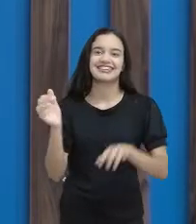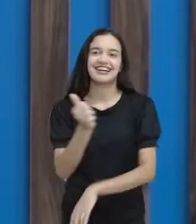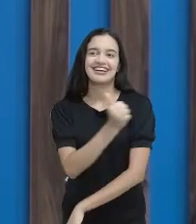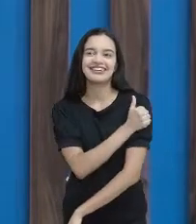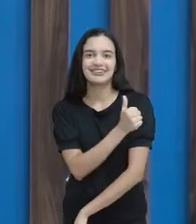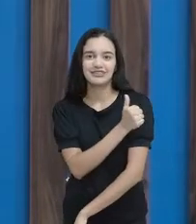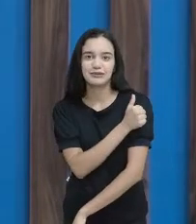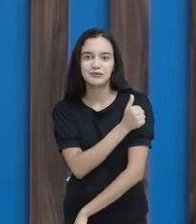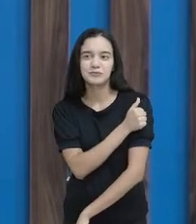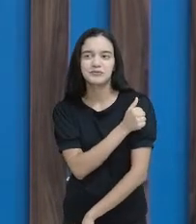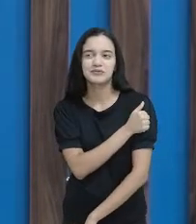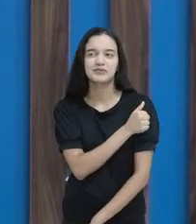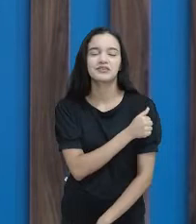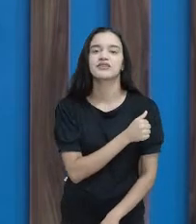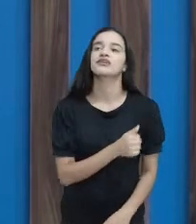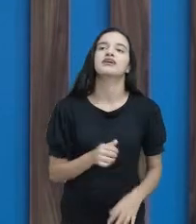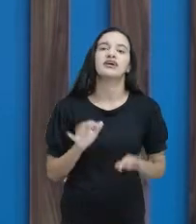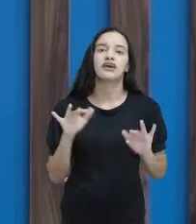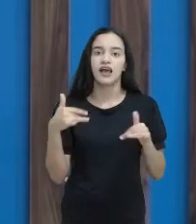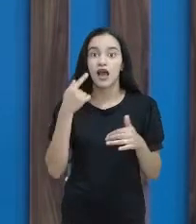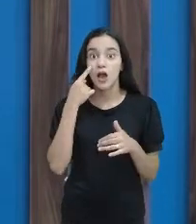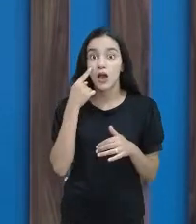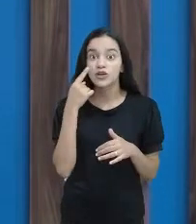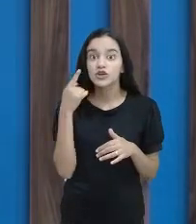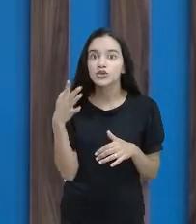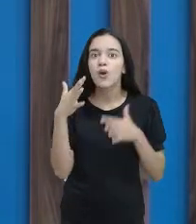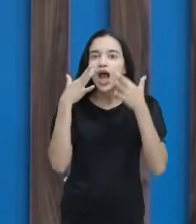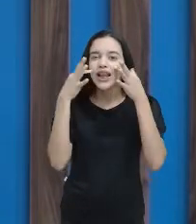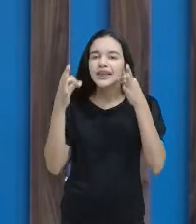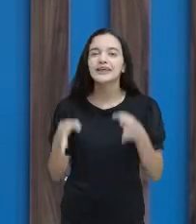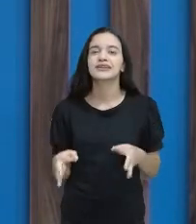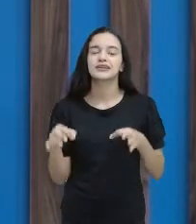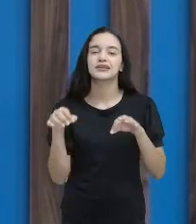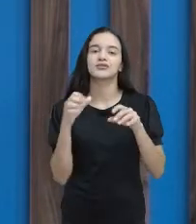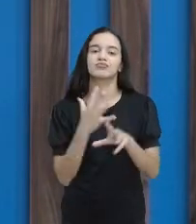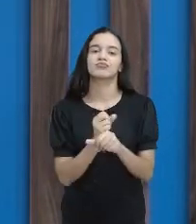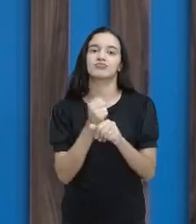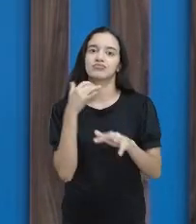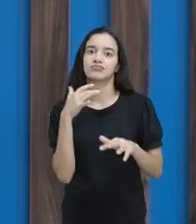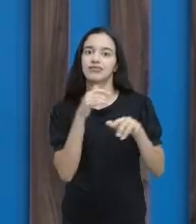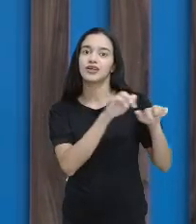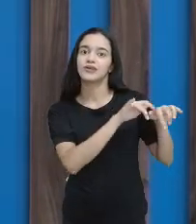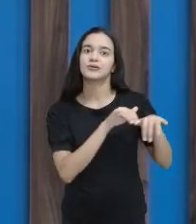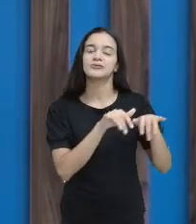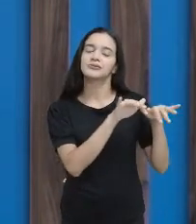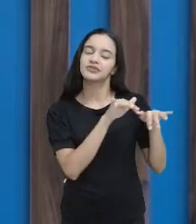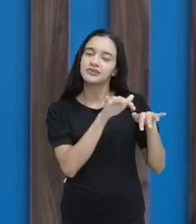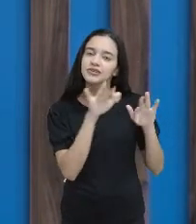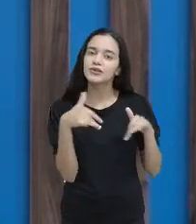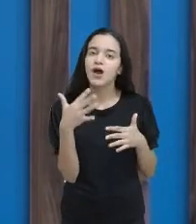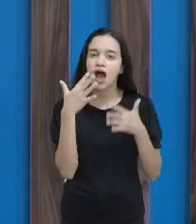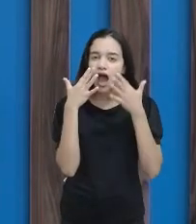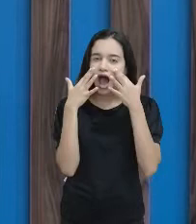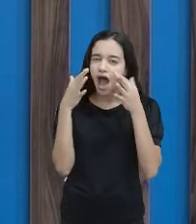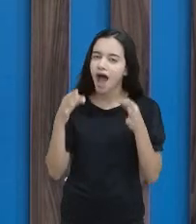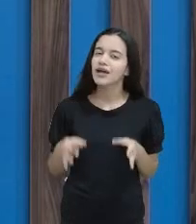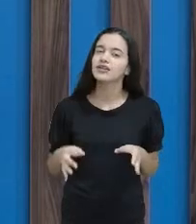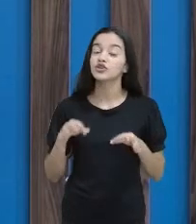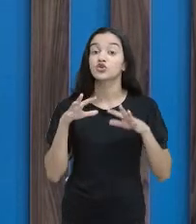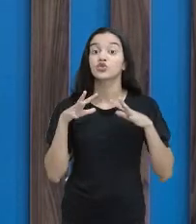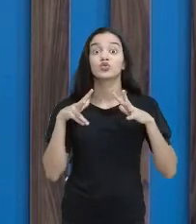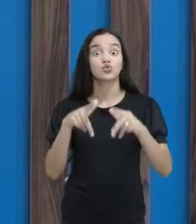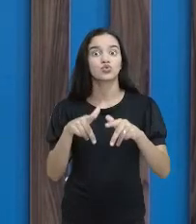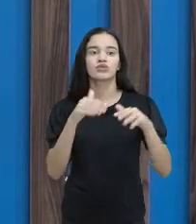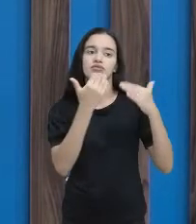e alunas. Né? Eu estou aqui ligadinha no chat e estou atenta a passar para a professora Carol tudo que vocês